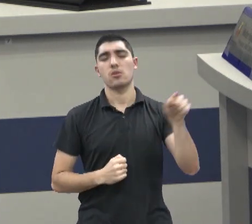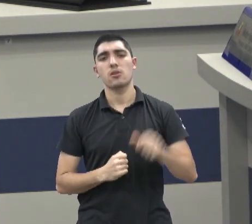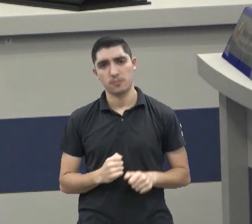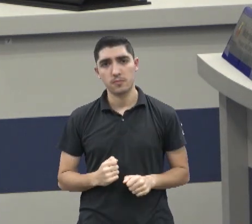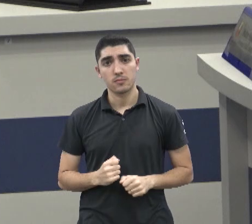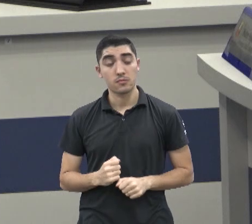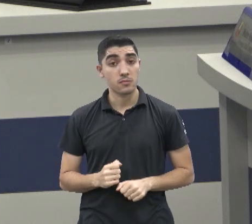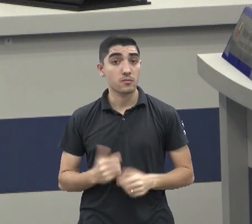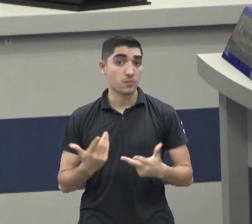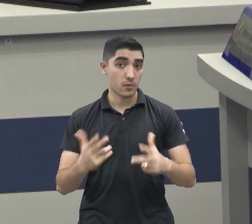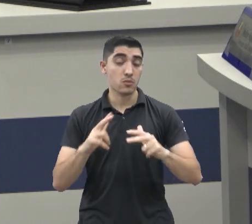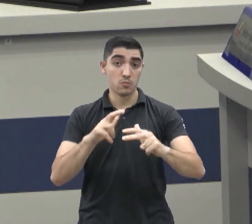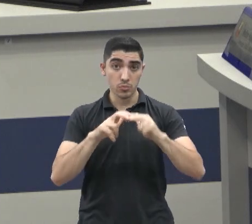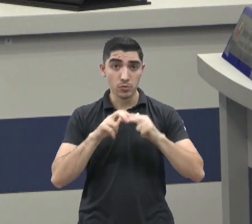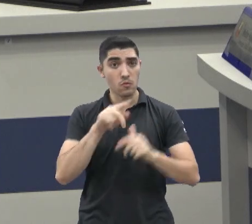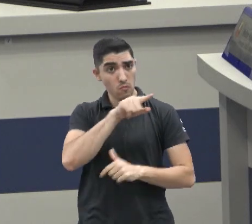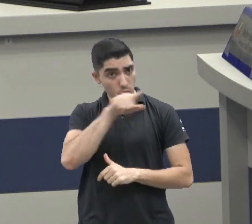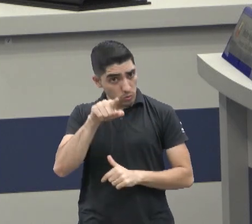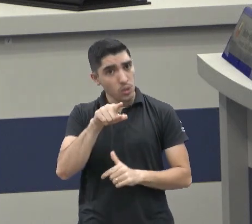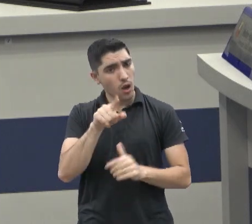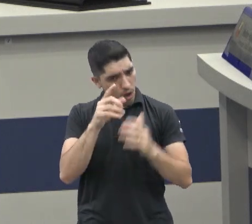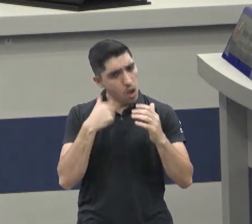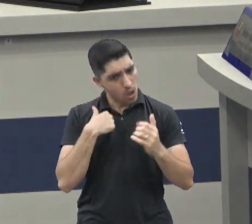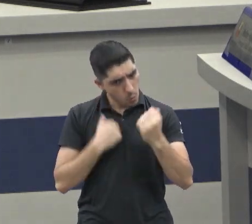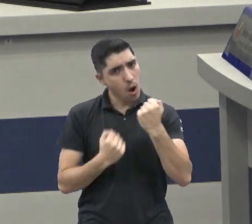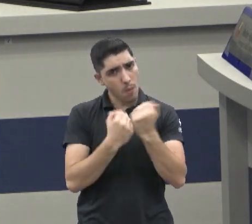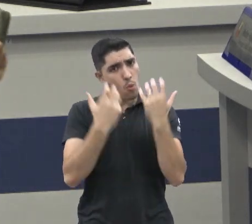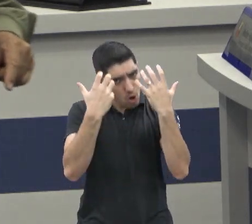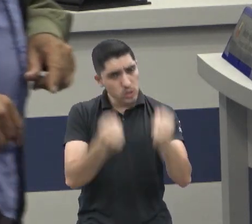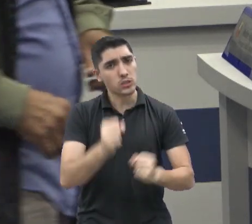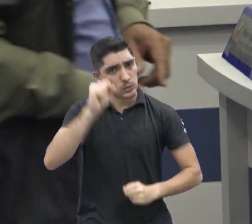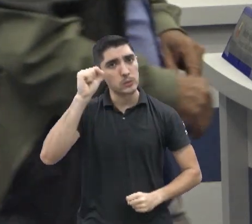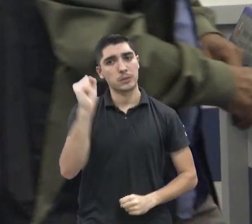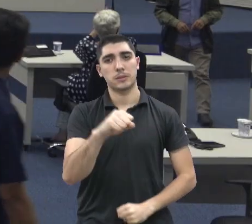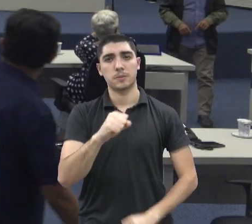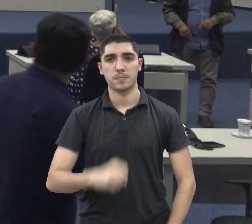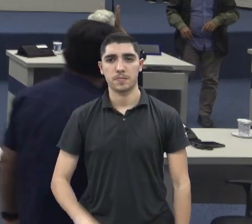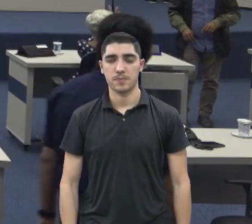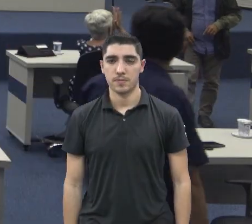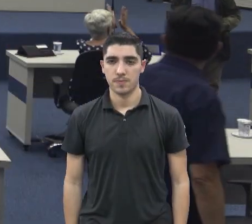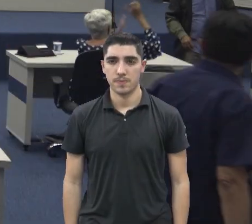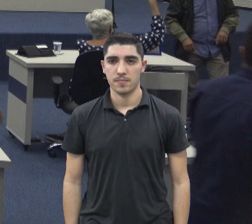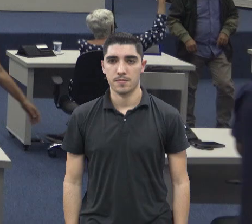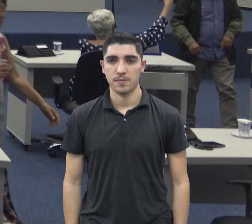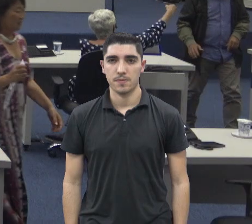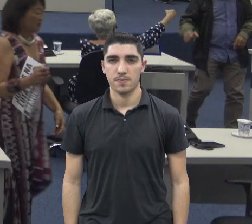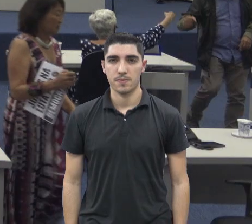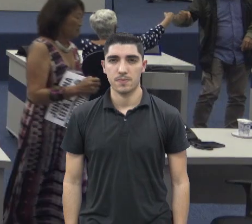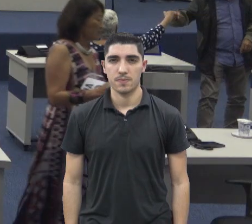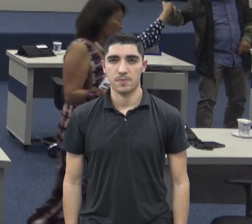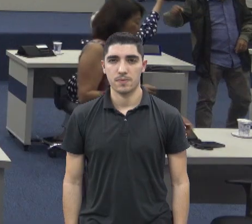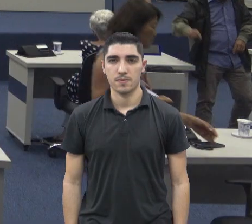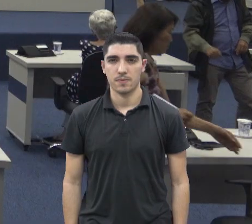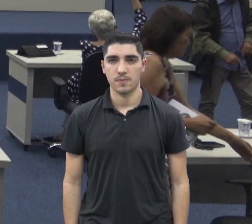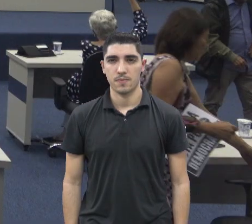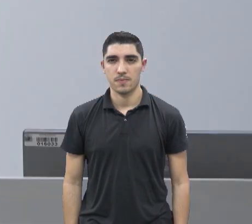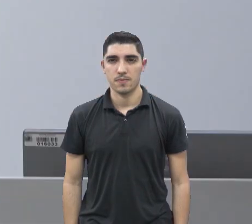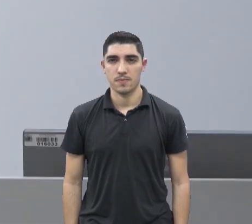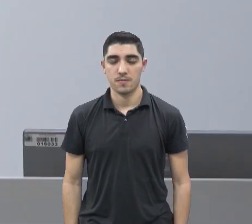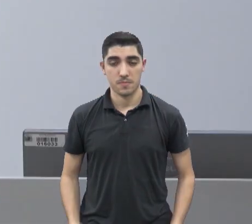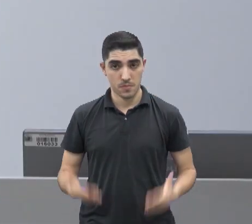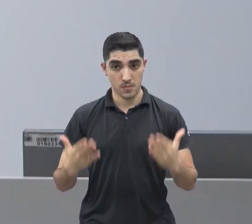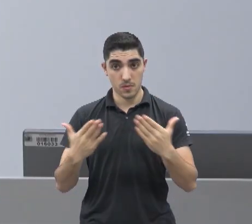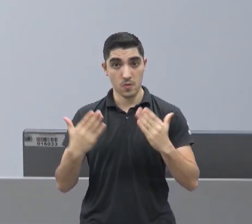mas vocês poderão contar com o meu apoio. Questão de